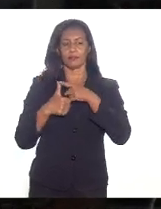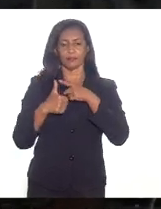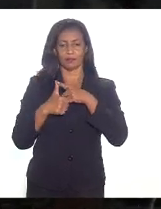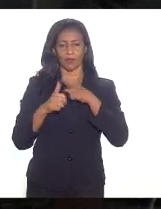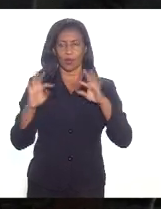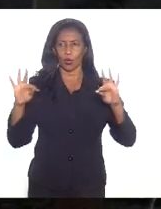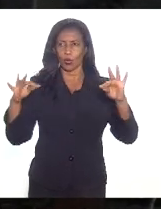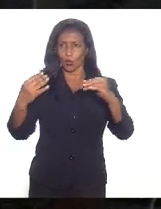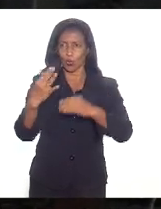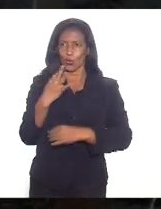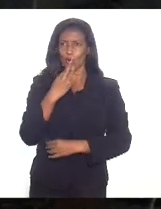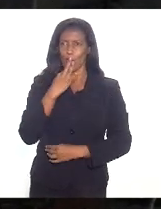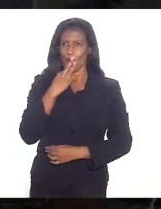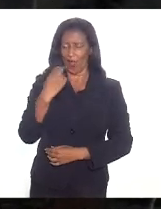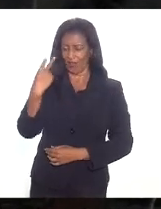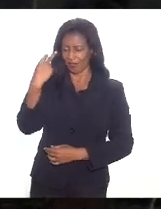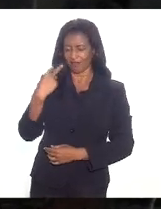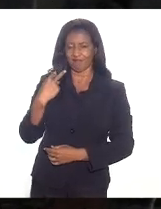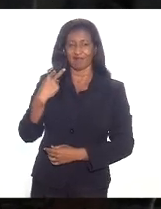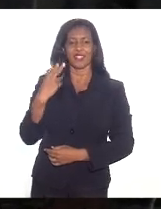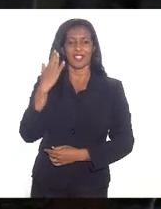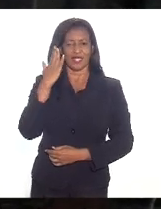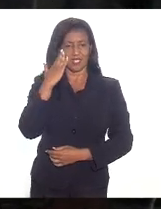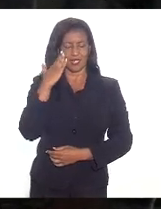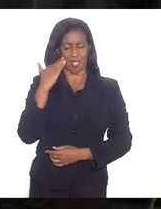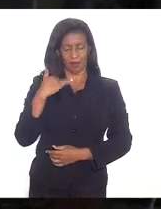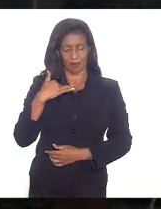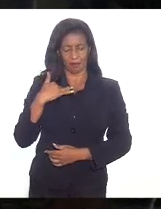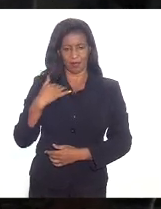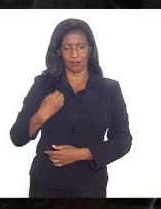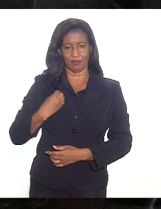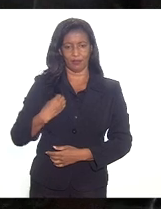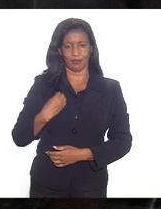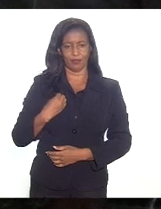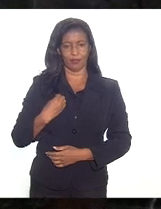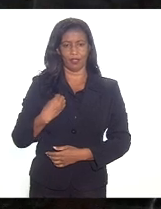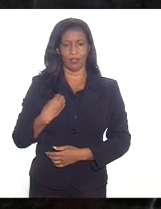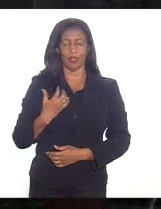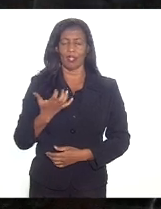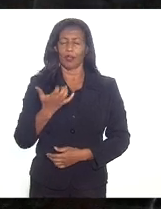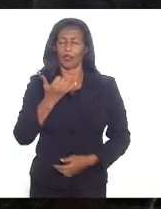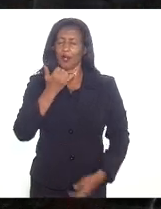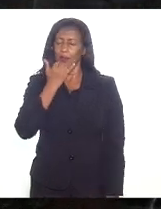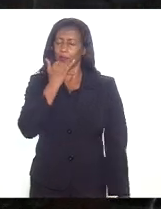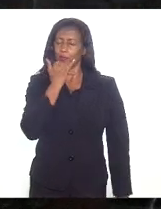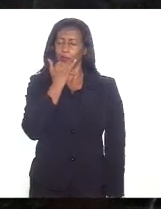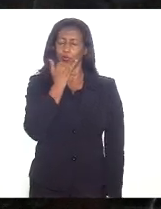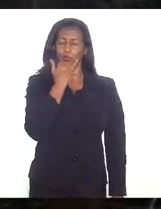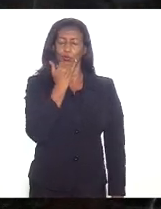todos que me conhecem sabem da minha condução aqui. Queria pedir desculpa